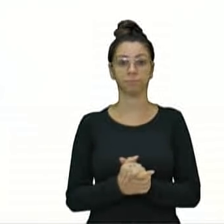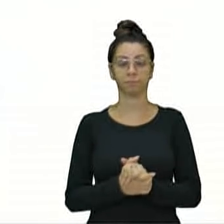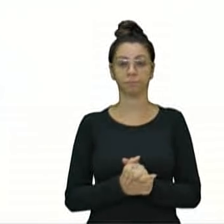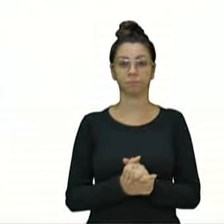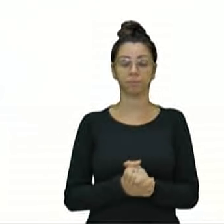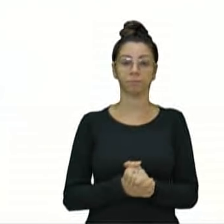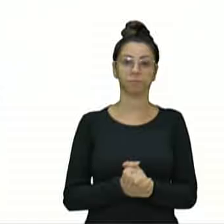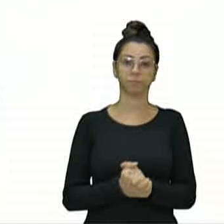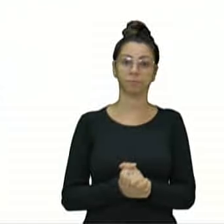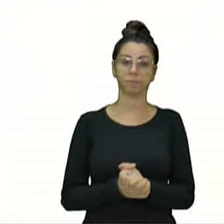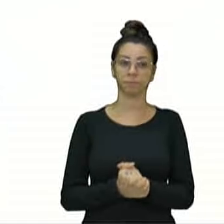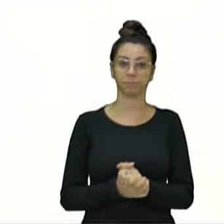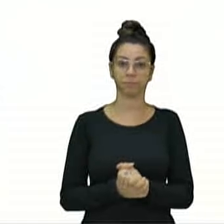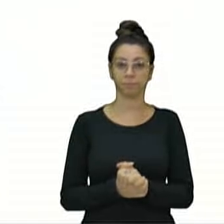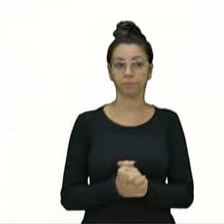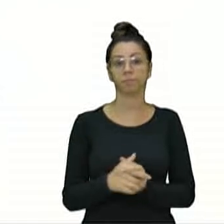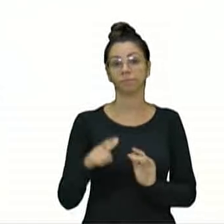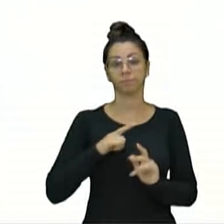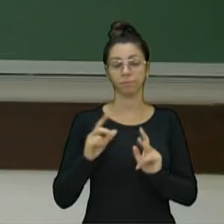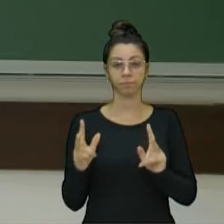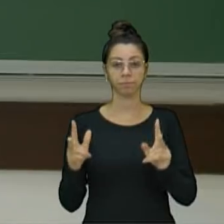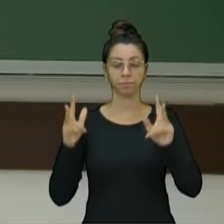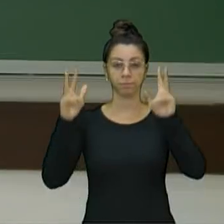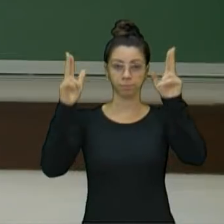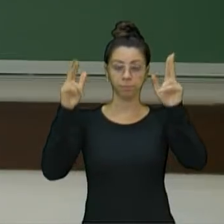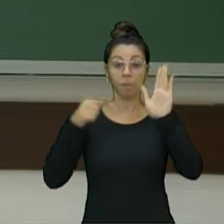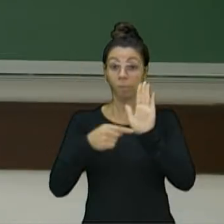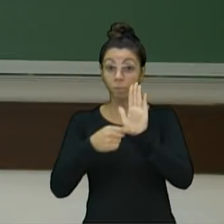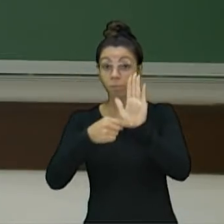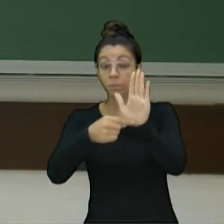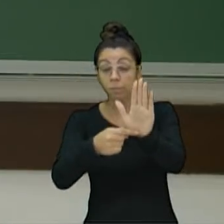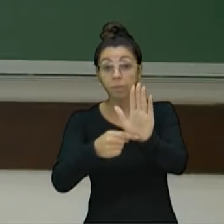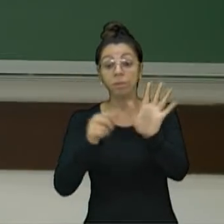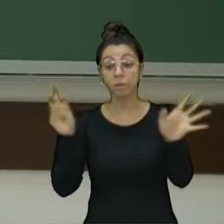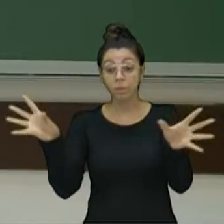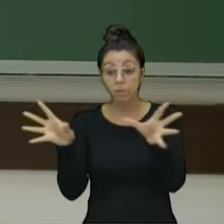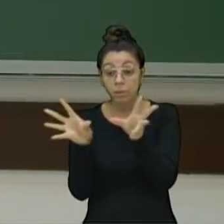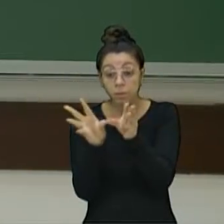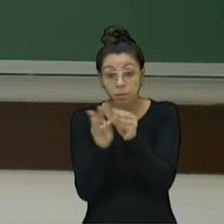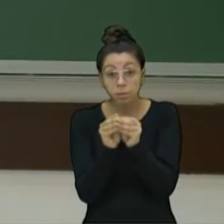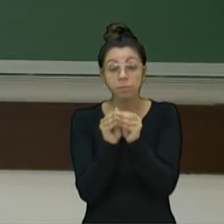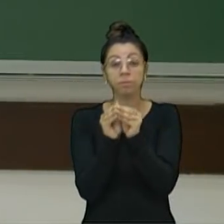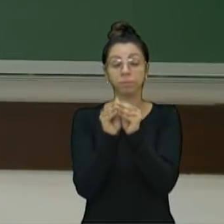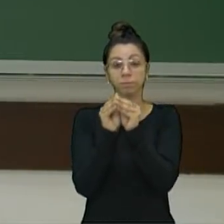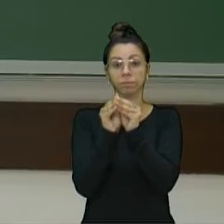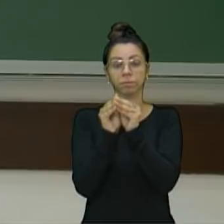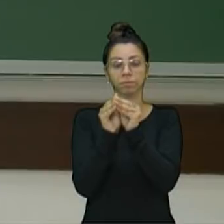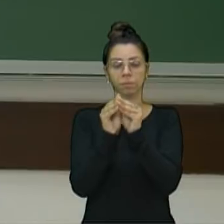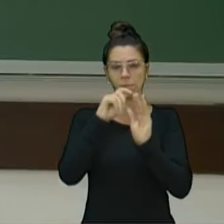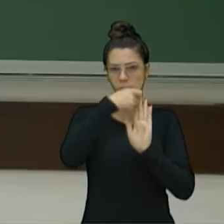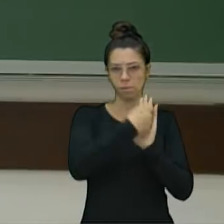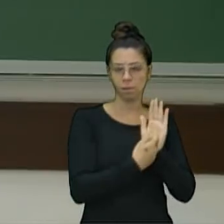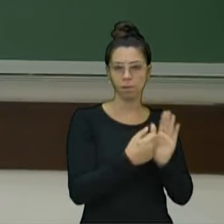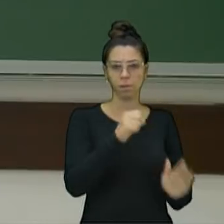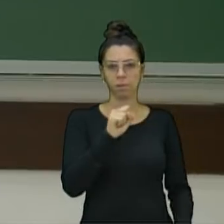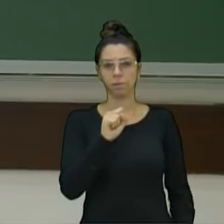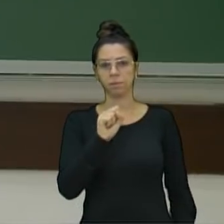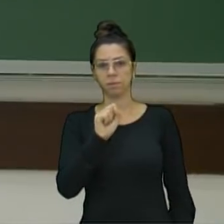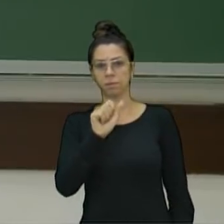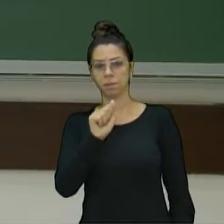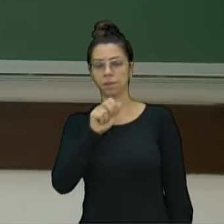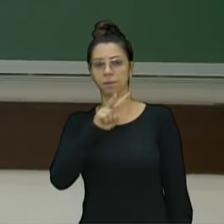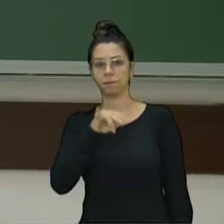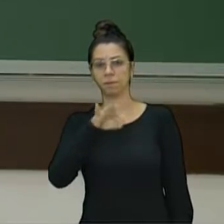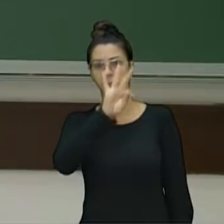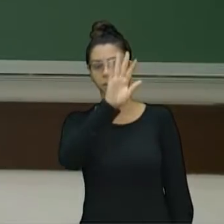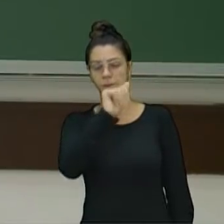Então, nós temos aqui um trecho, eu vou mostrar para vocês o resumo do texto da Savita. Lembra o texto da Savita que acabamos de ler, do que